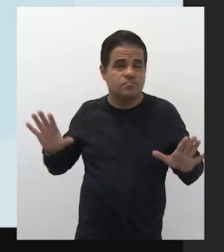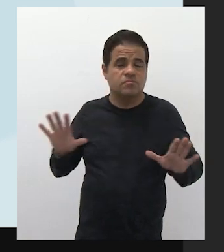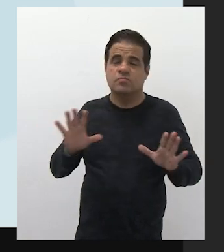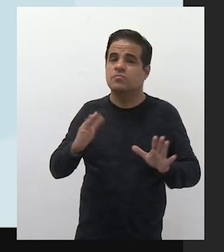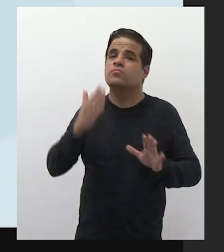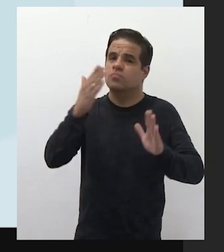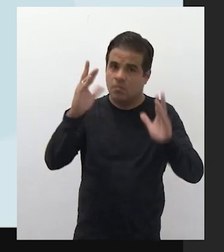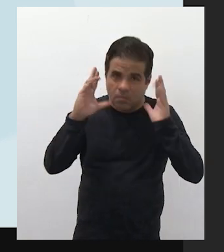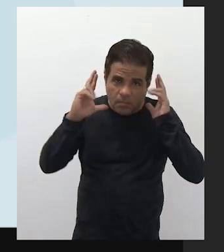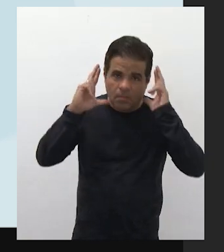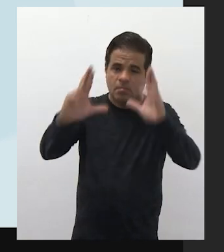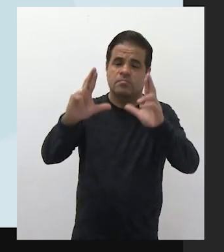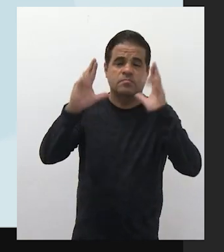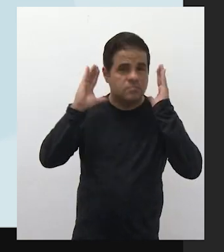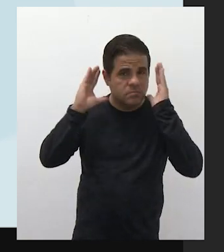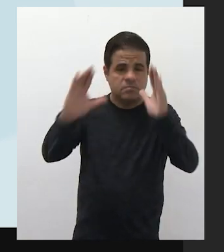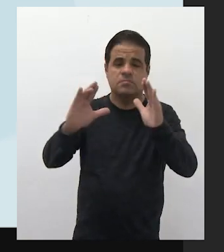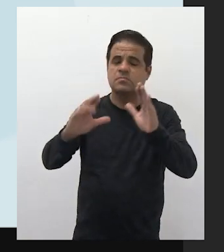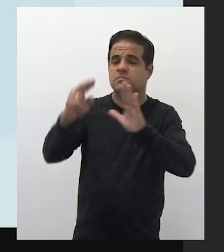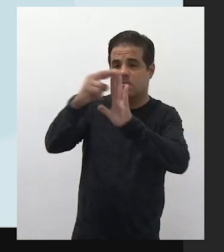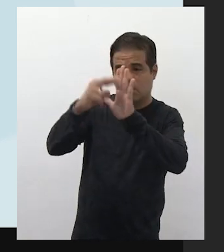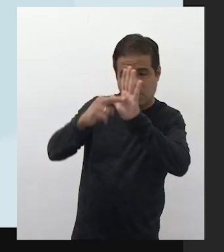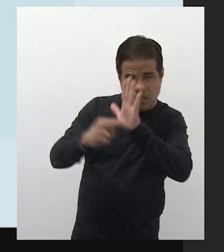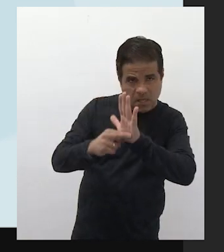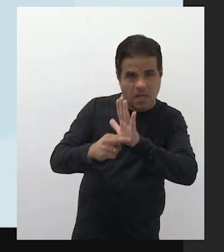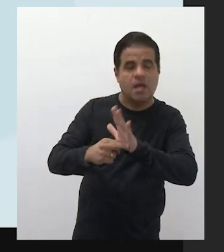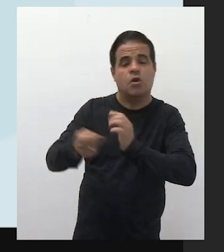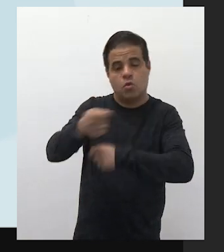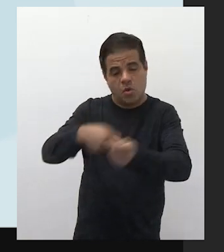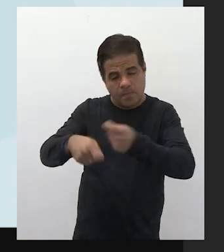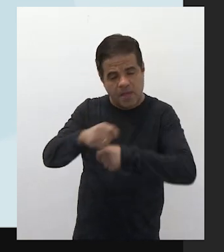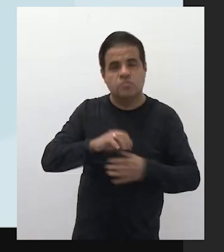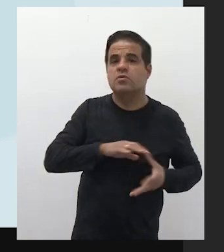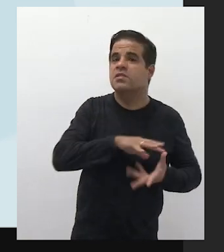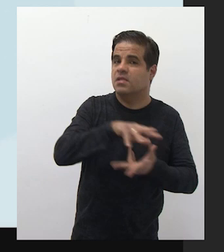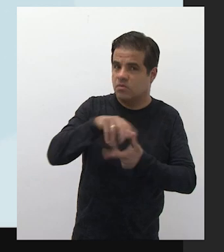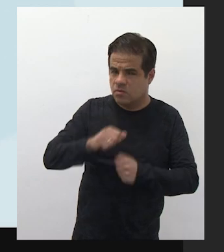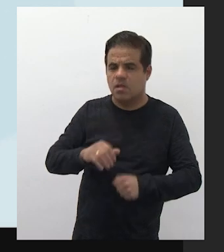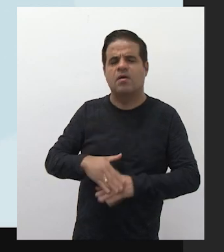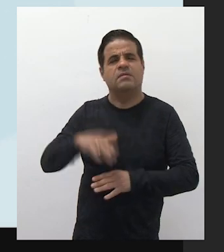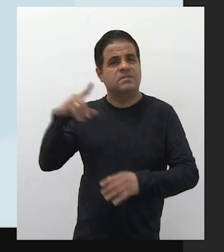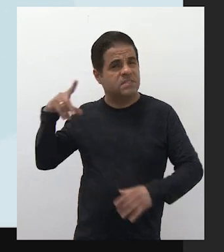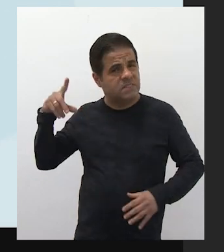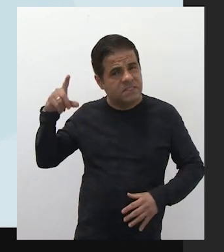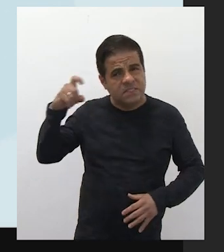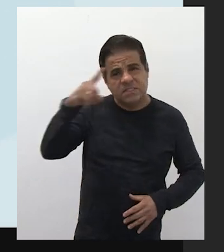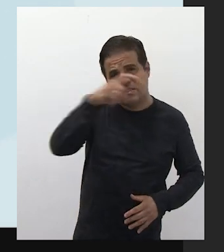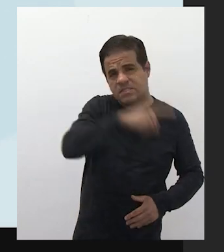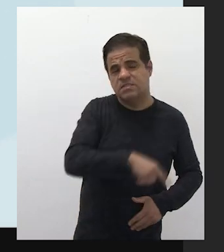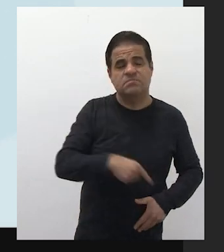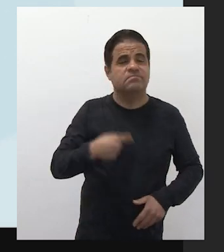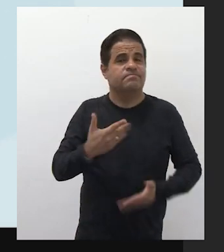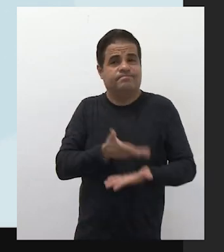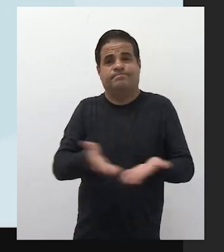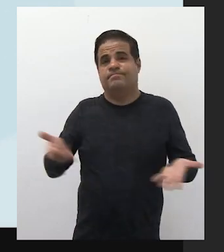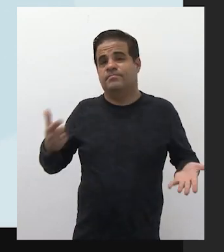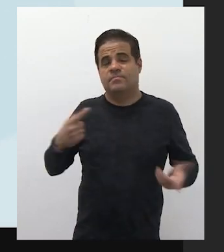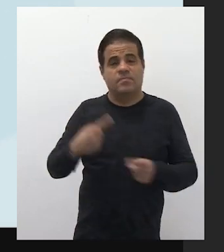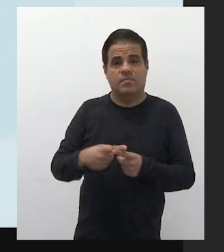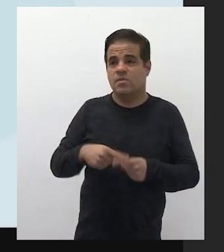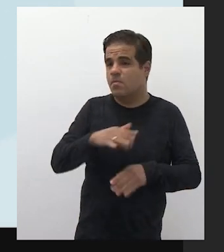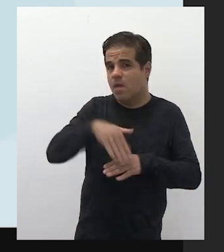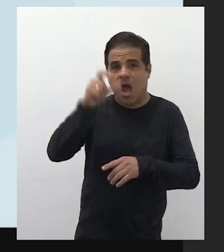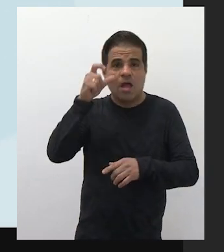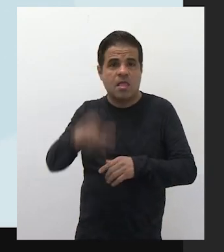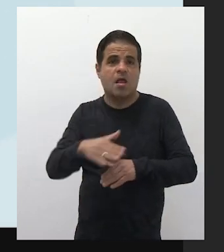só obedeciam. E as regras do comércio internacional eram mais difíceis para eles, porque contemplavam os